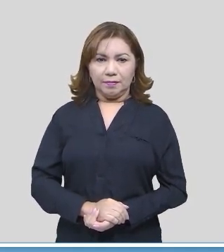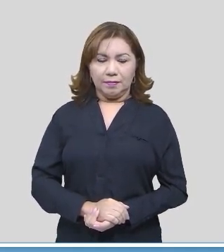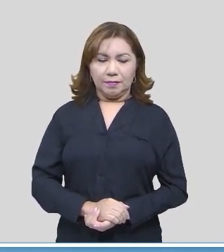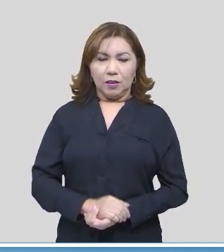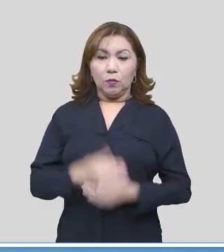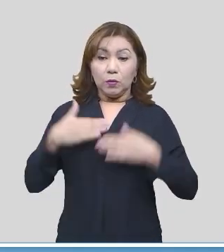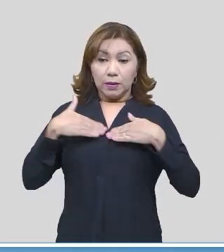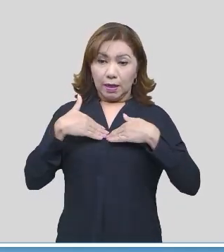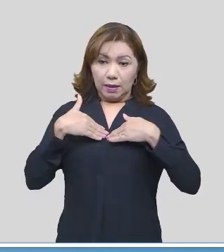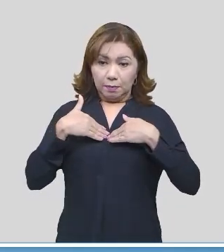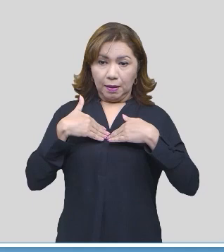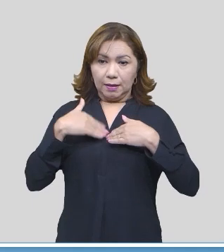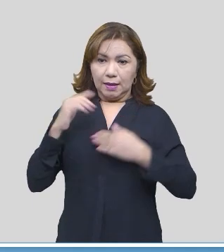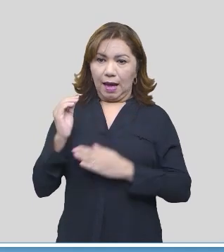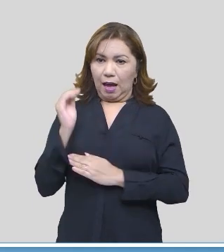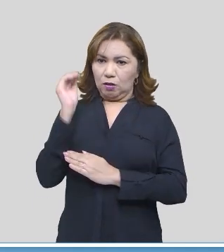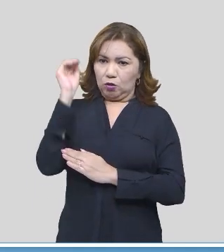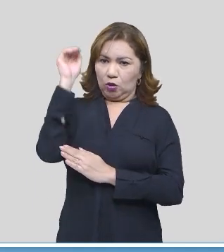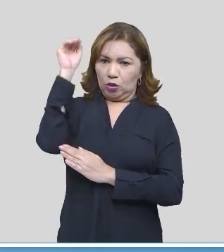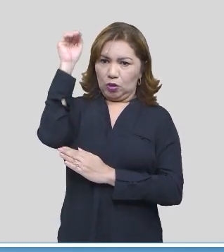Animais: girafa,